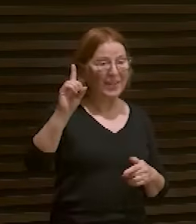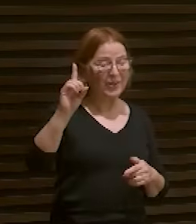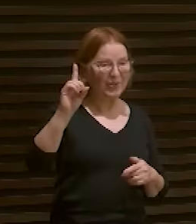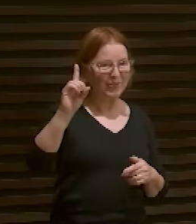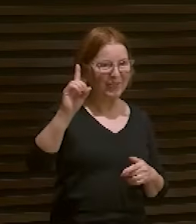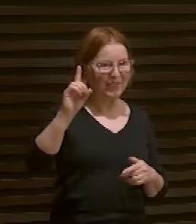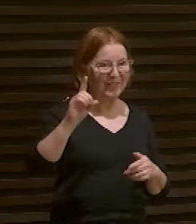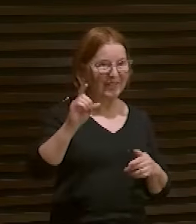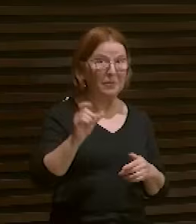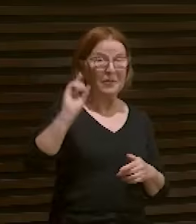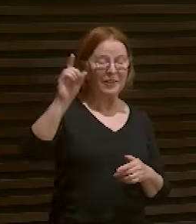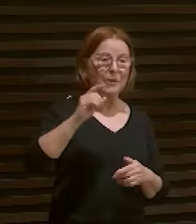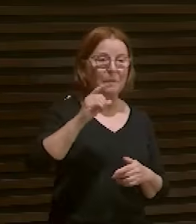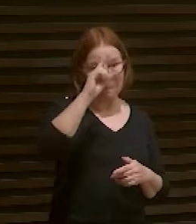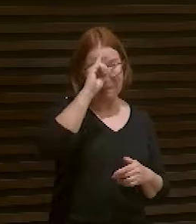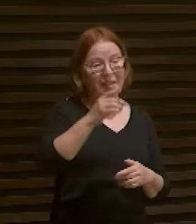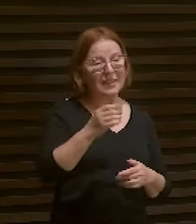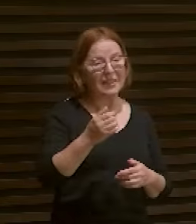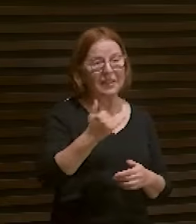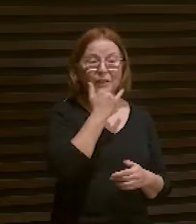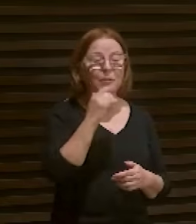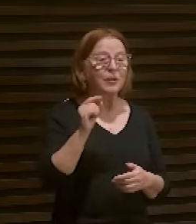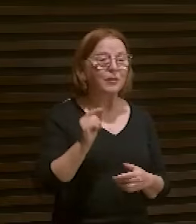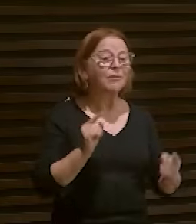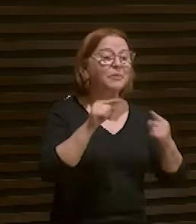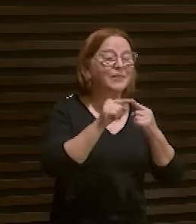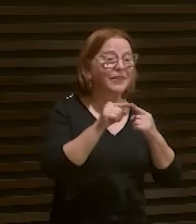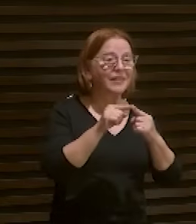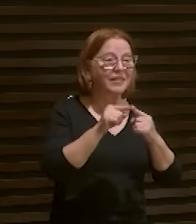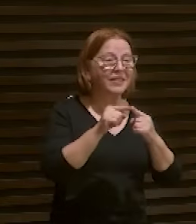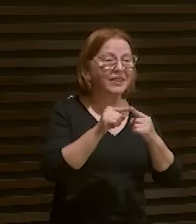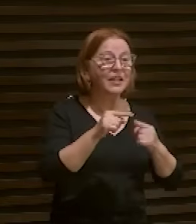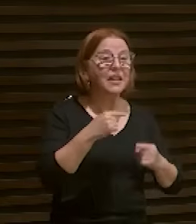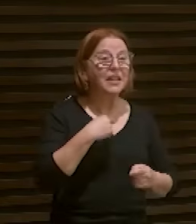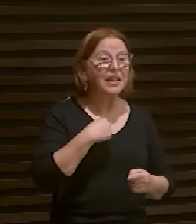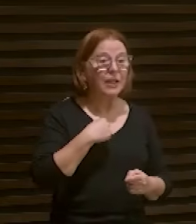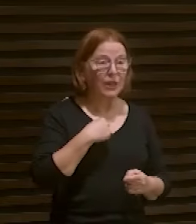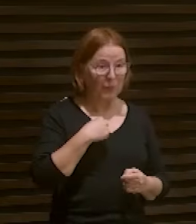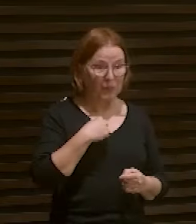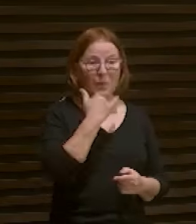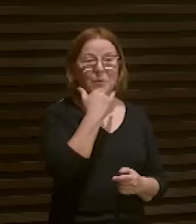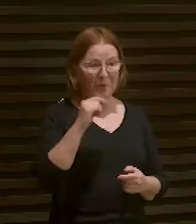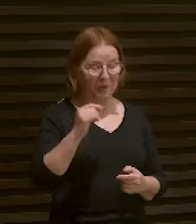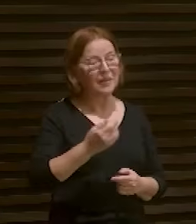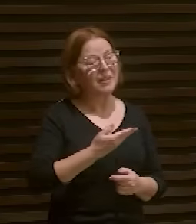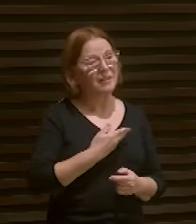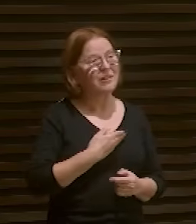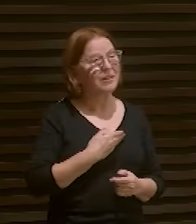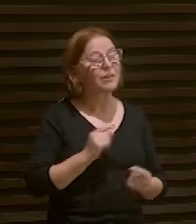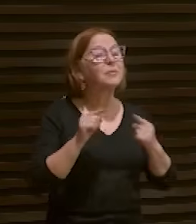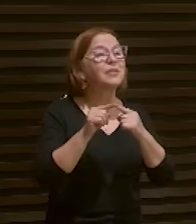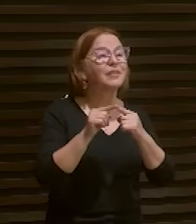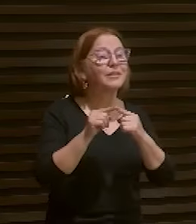que a palavra manda eu perdoar? Qual finalidade de eu perdoar os outros? Qual a finalidade?